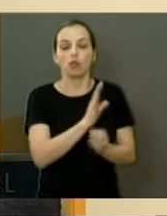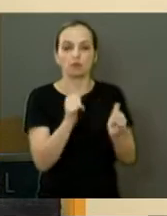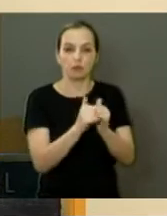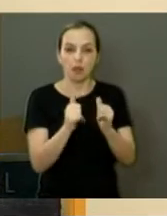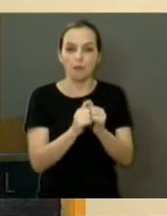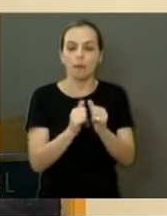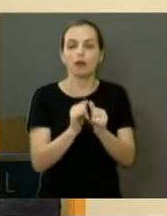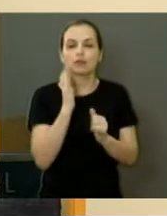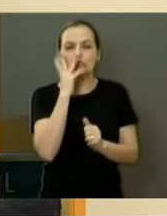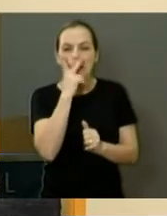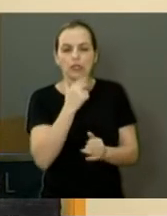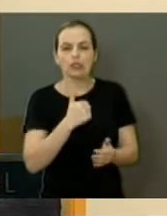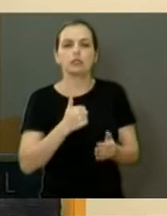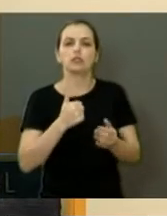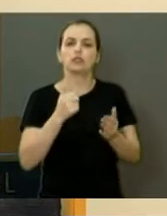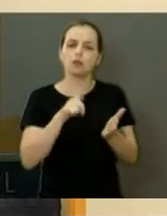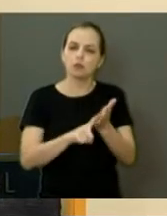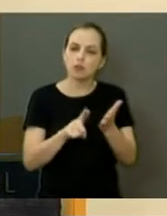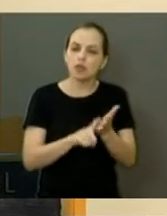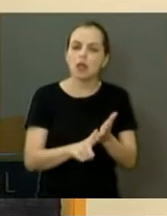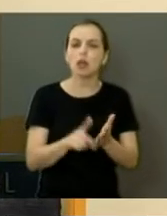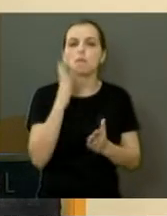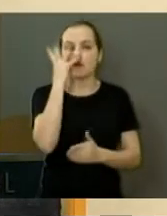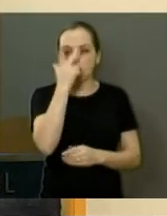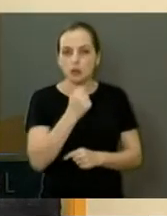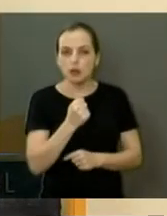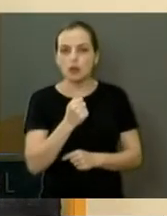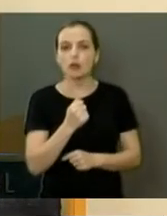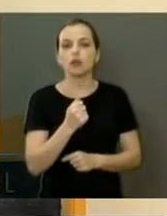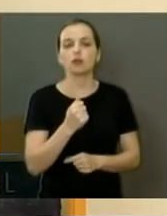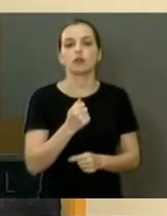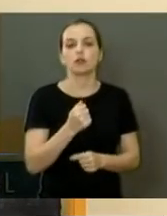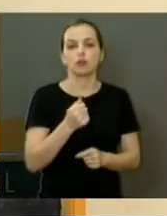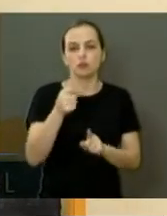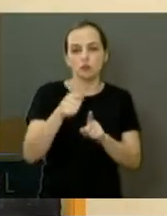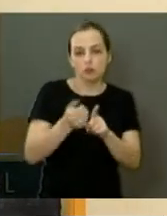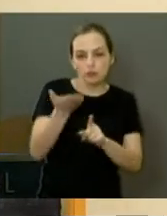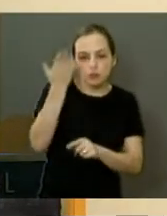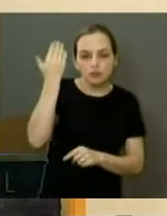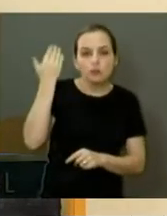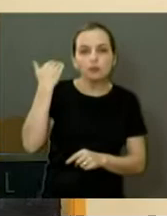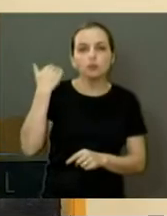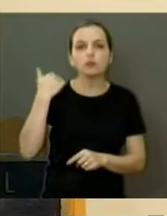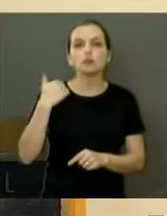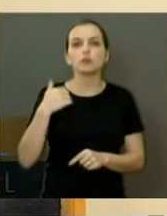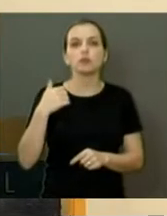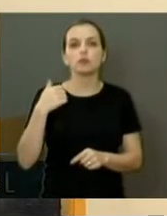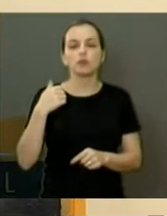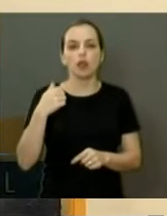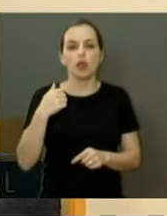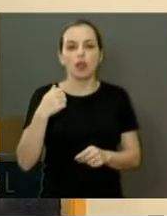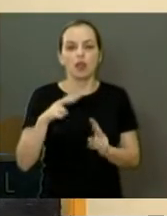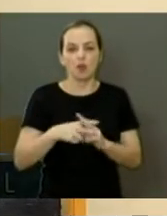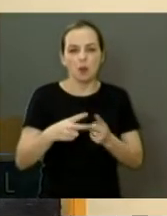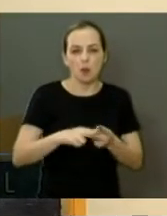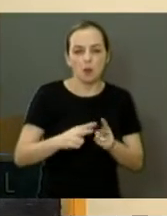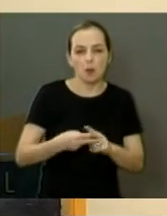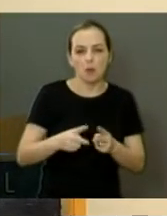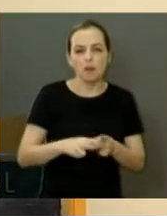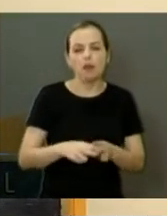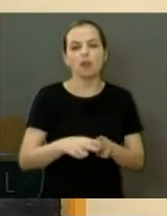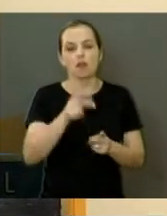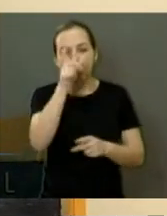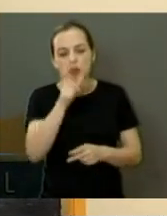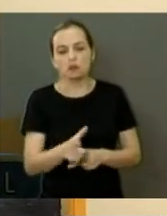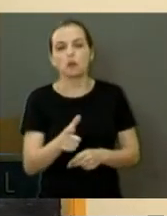limpa, está bonita, tá? E ainda semana, um mês passado, pegaram um andarilho lá bateram nele, está com ponto na cabeça, ponto no